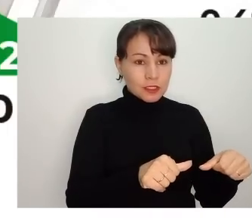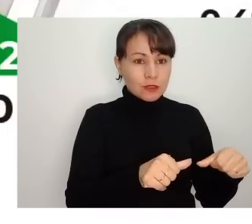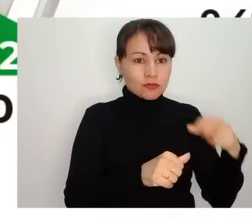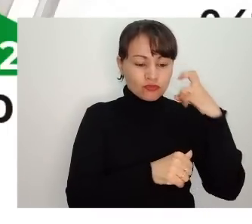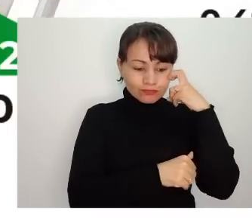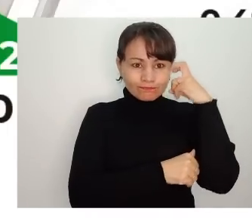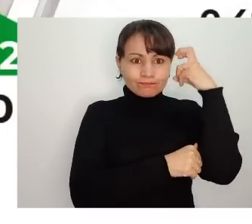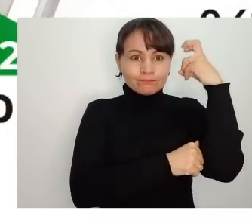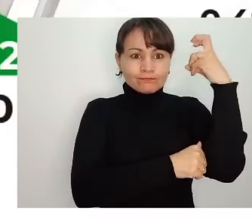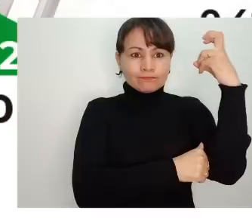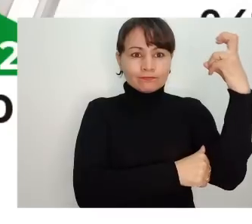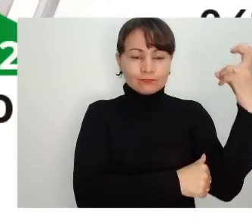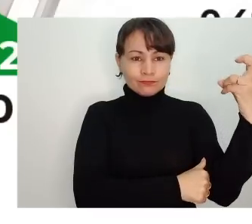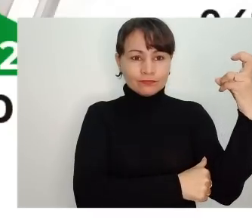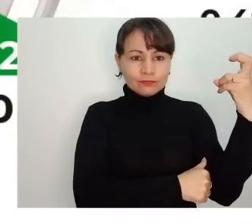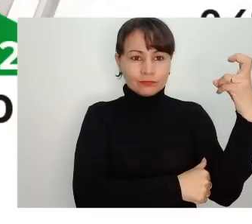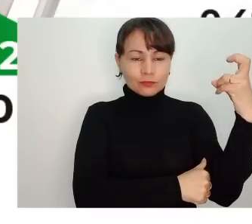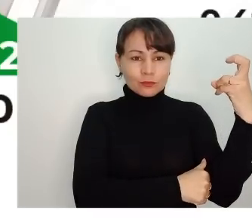uma superdotação.